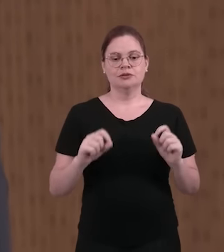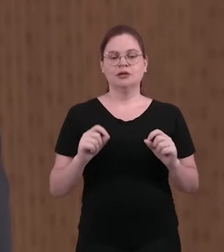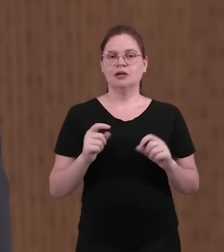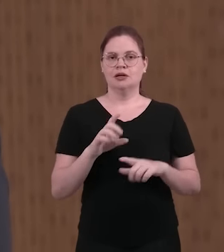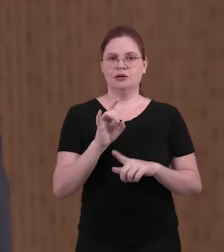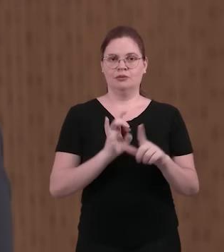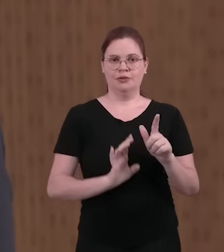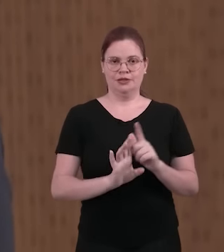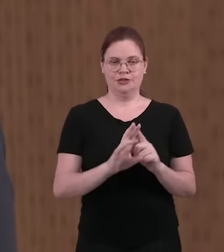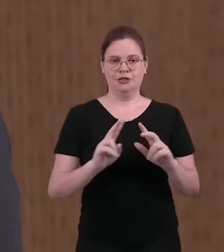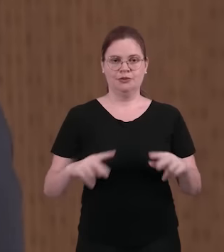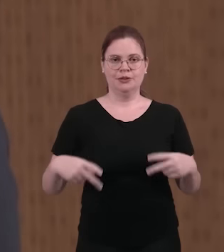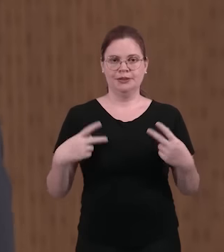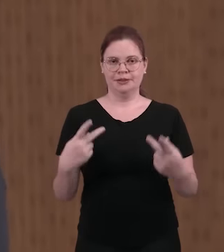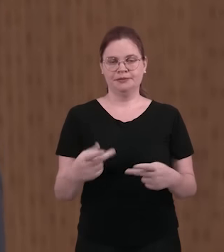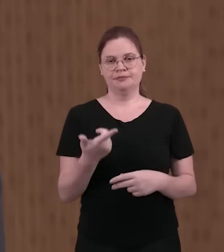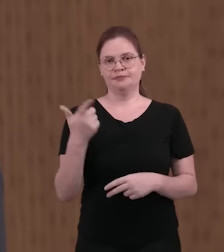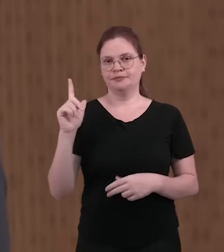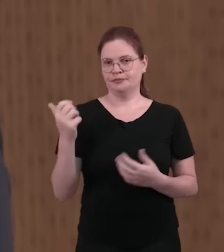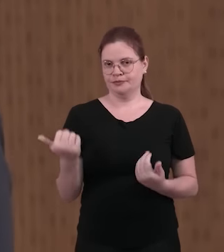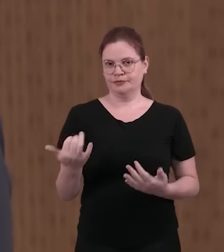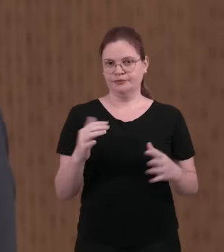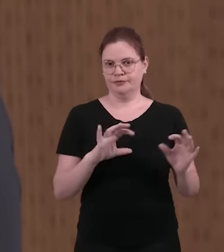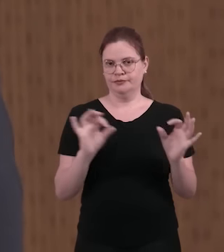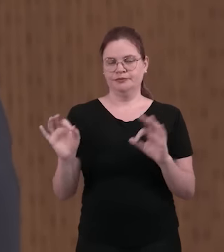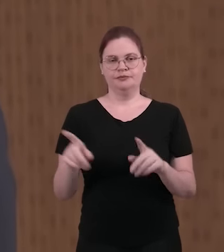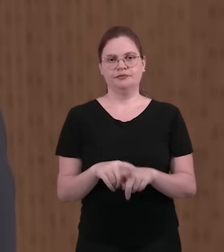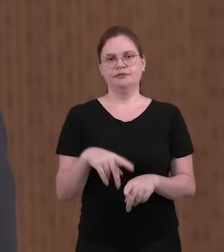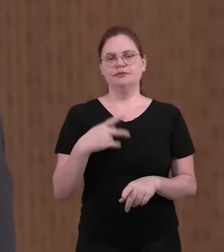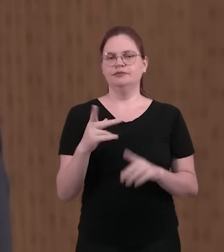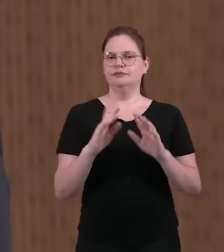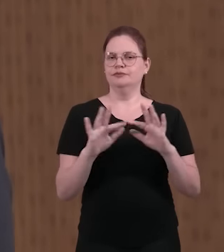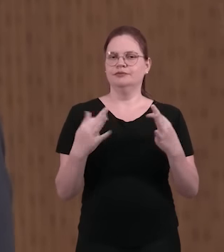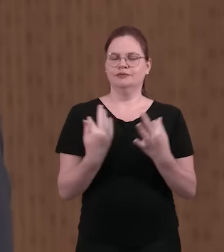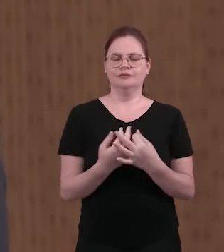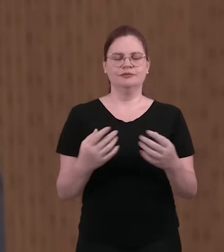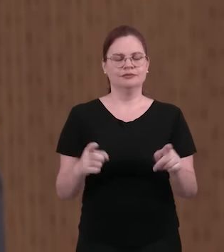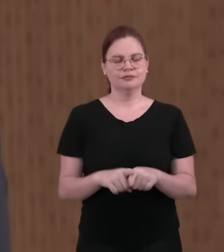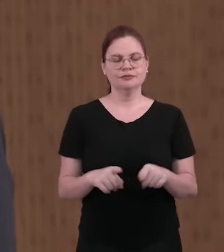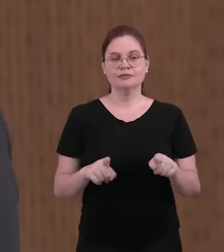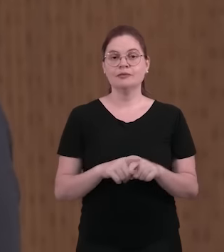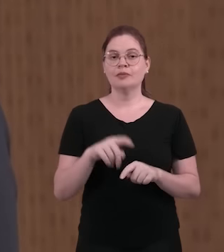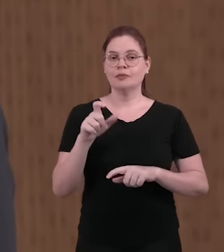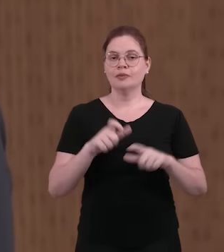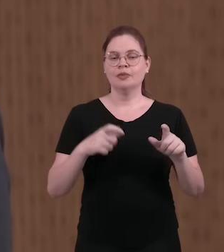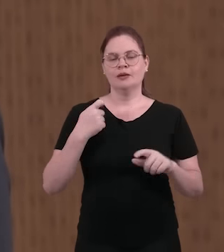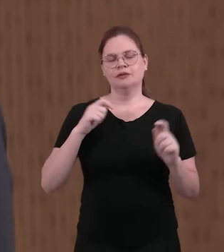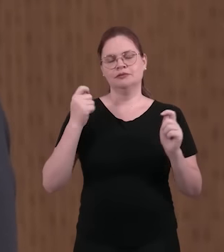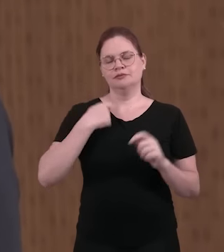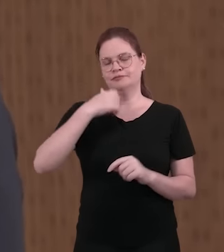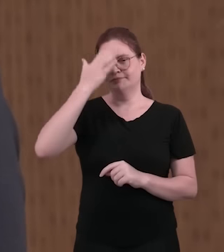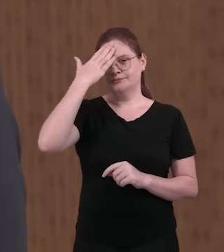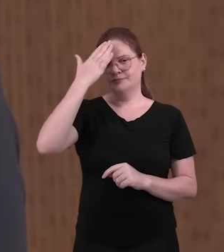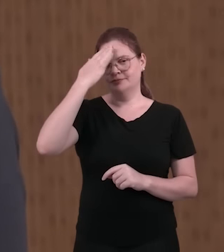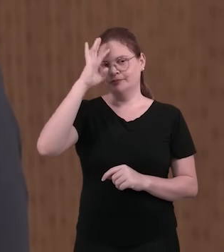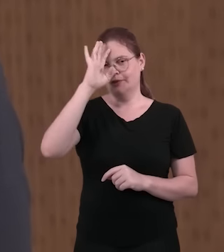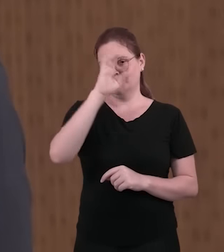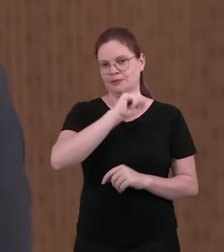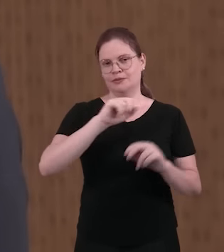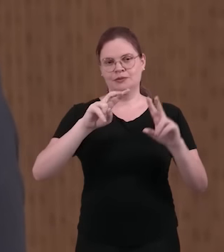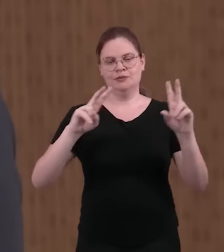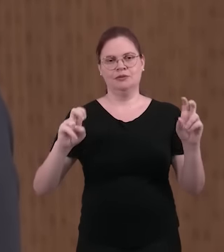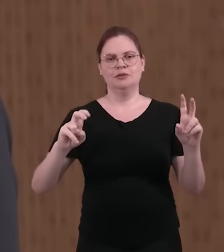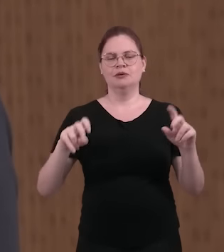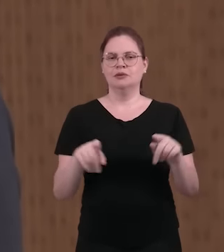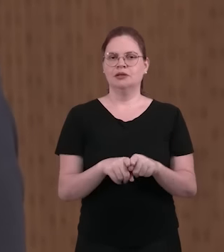a compartilhar esse link para os outros jovens, para os seus familiares também, para que eles possam aprender mais desse tema, se